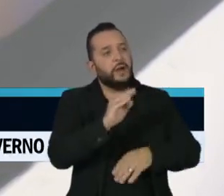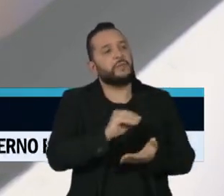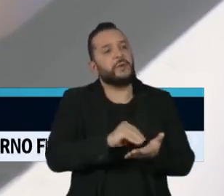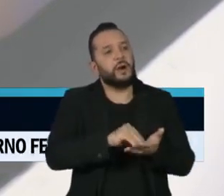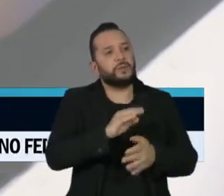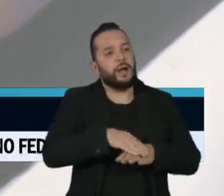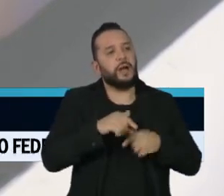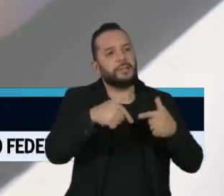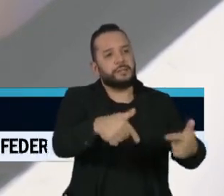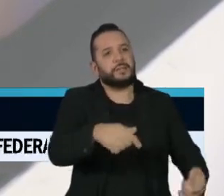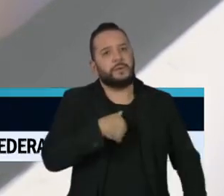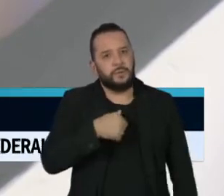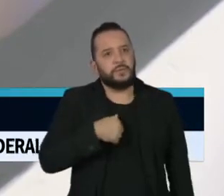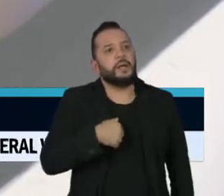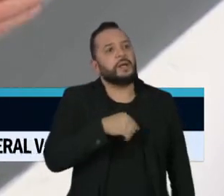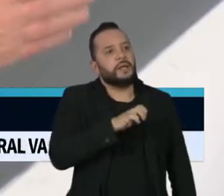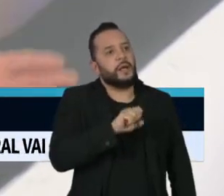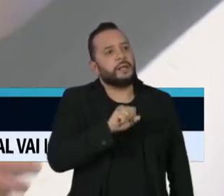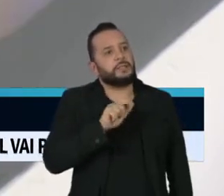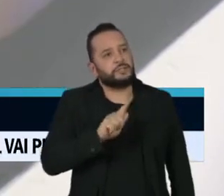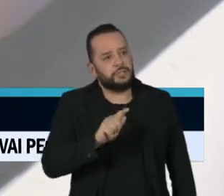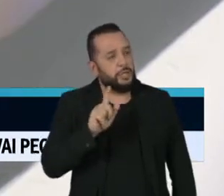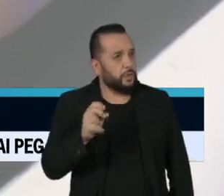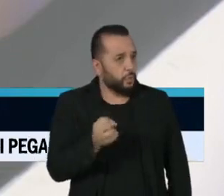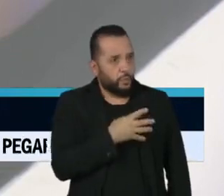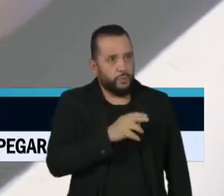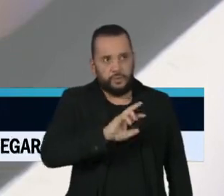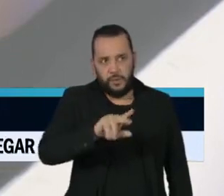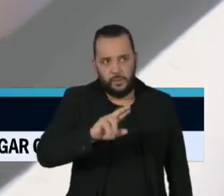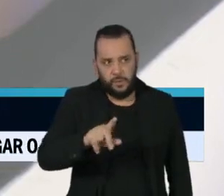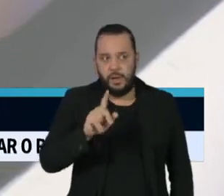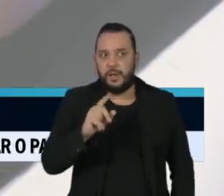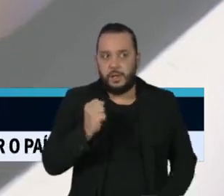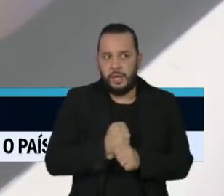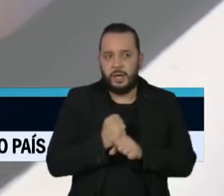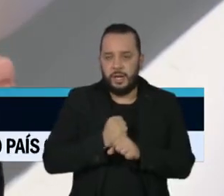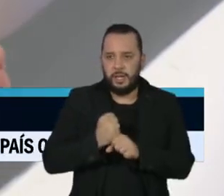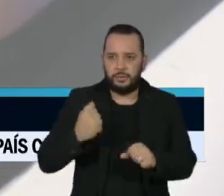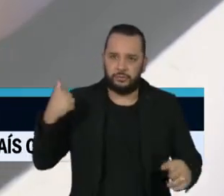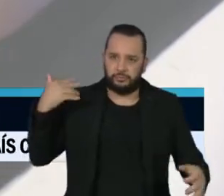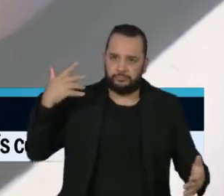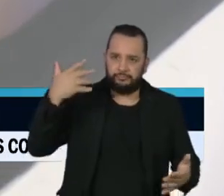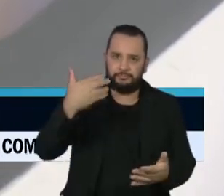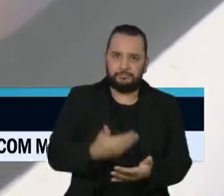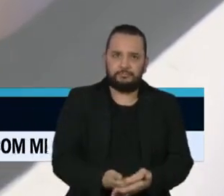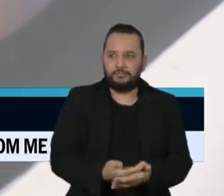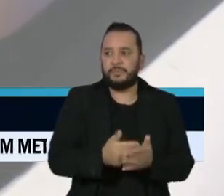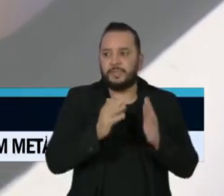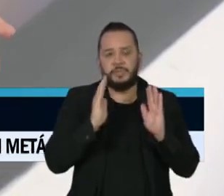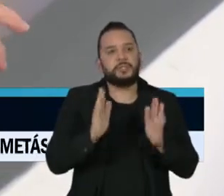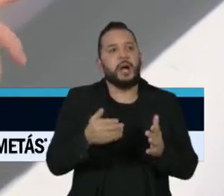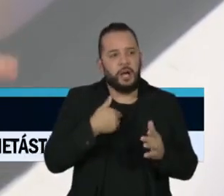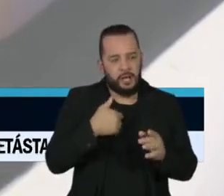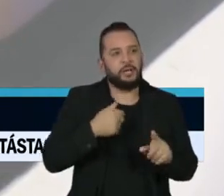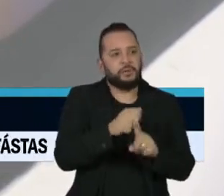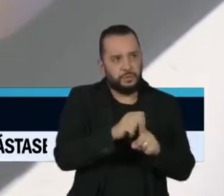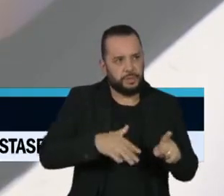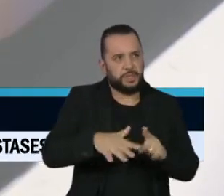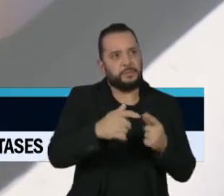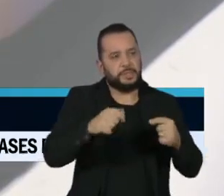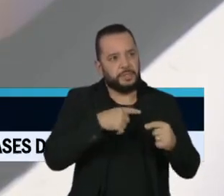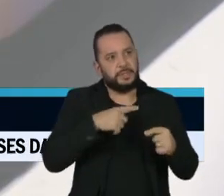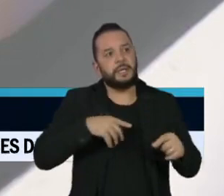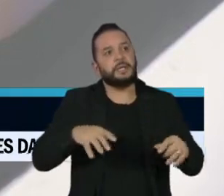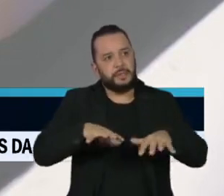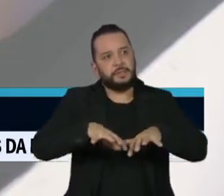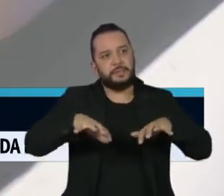é importante, ele não é novo, ele existe há muitos anos, mas eu acho que a sociedade tem que se preparar para fazer essa separação do